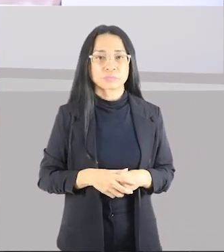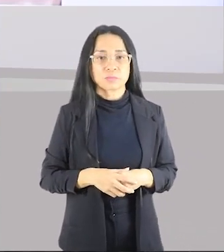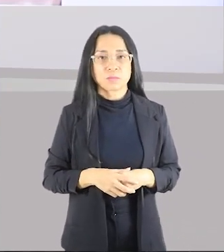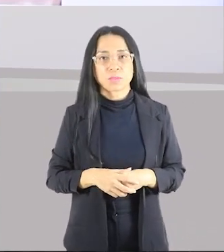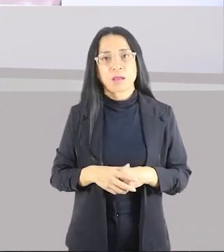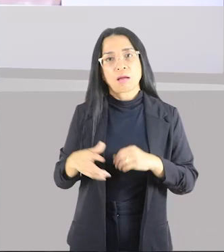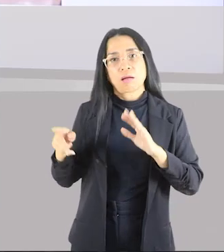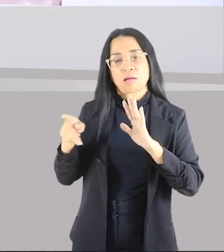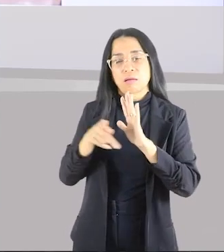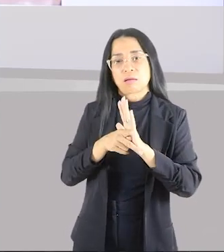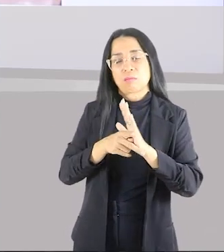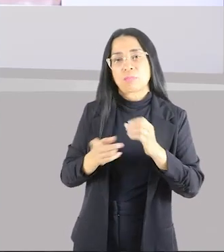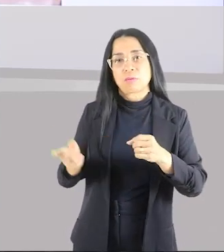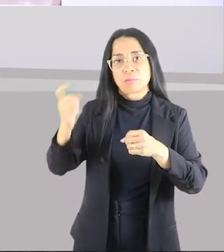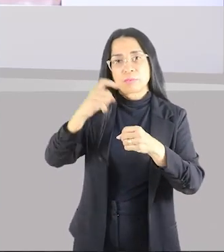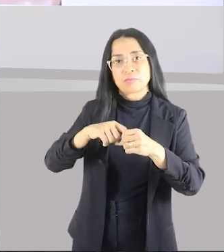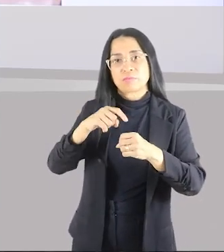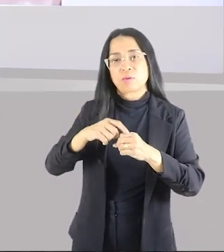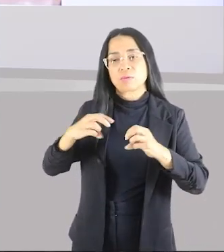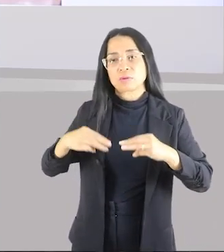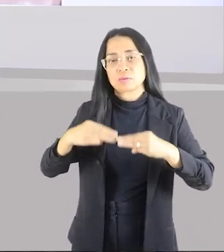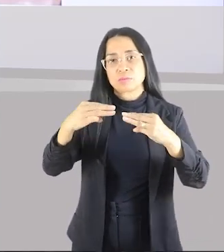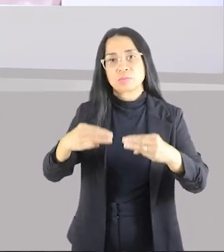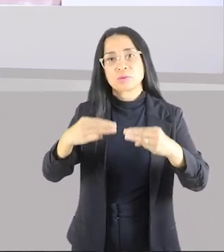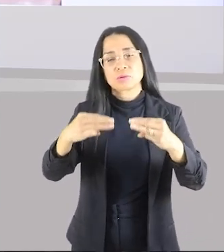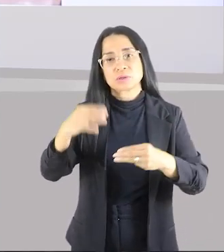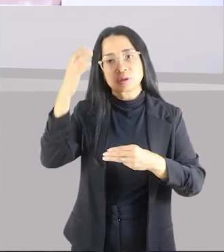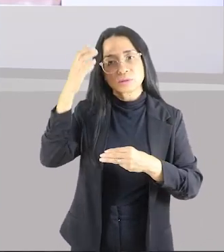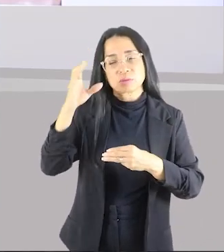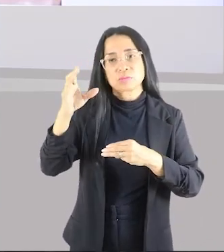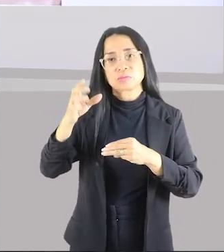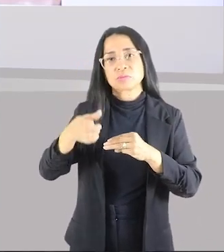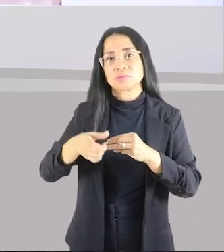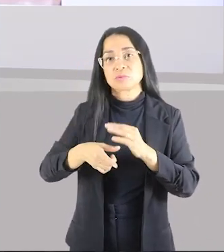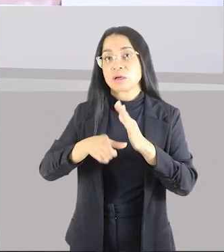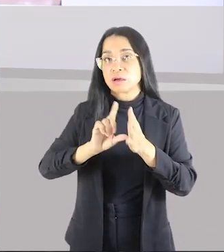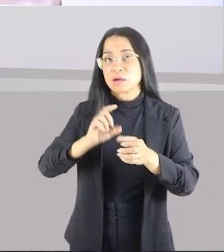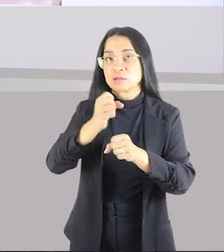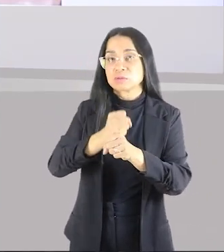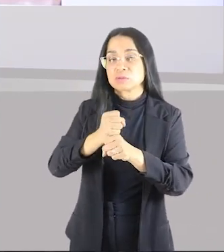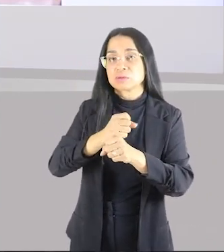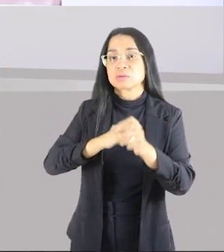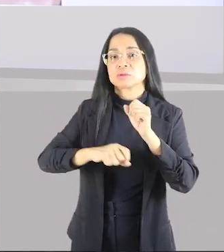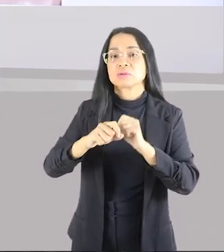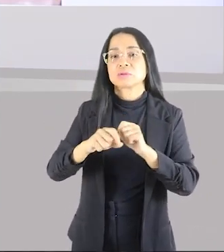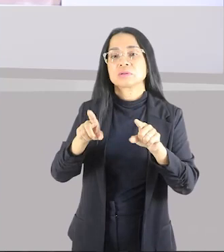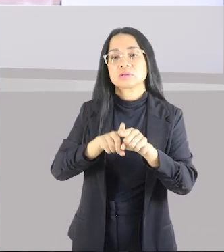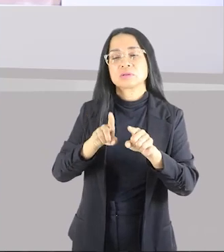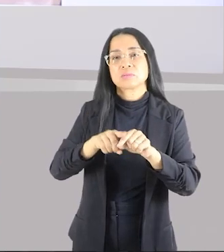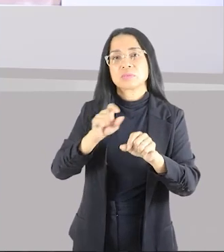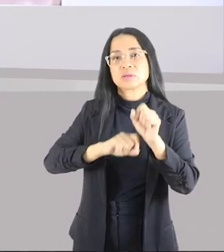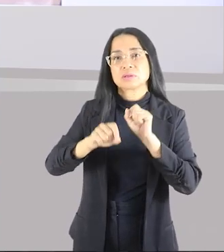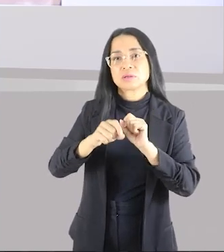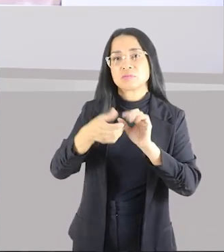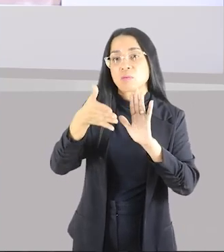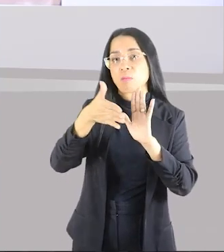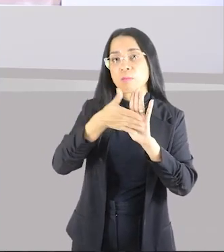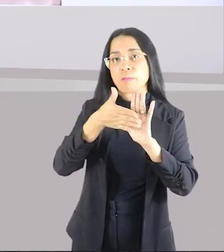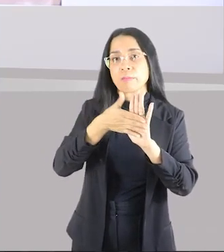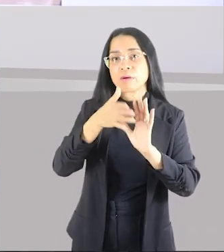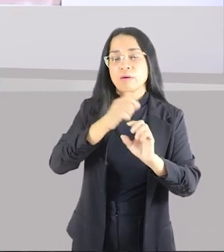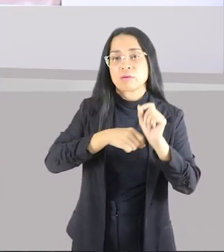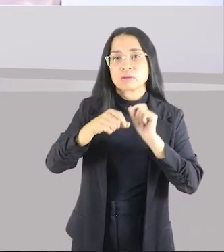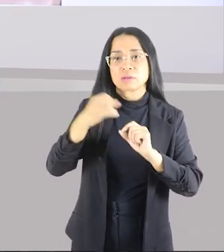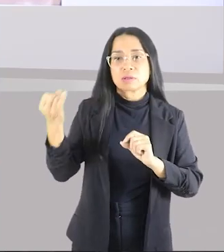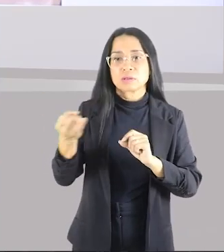próprio retorno do Ministério da Cultura nos anos anteriores também serve aí como uma pauta muito